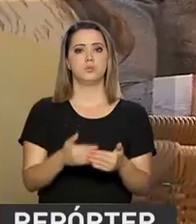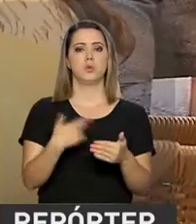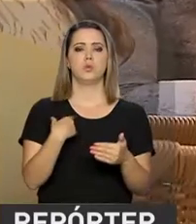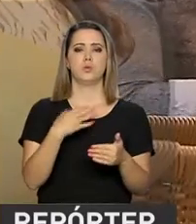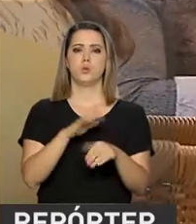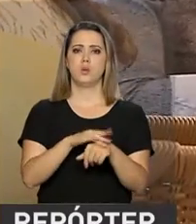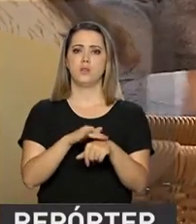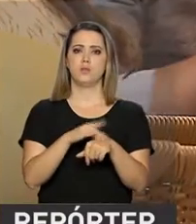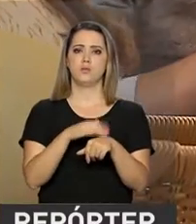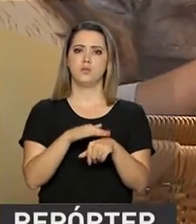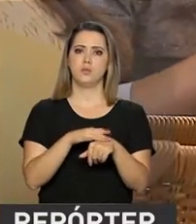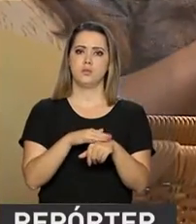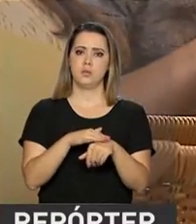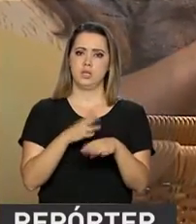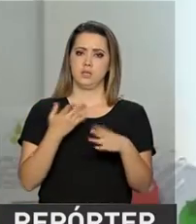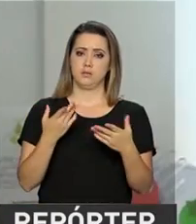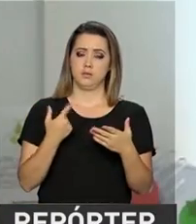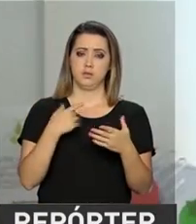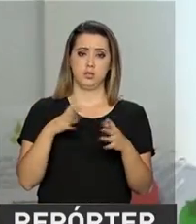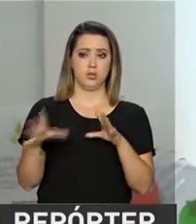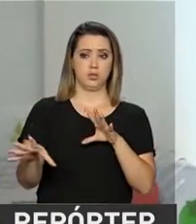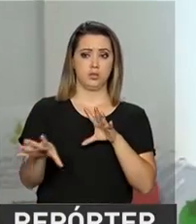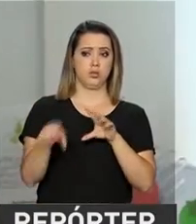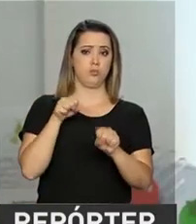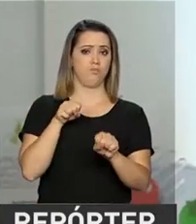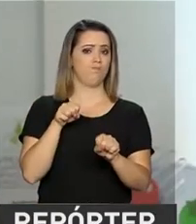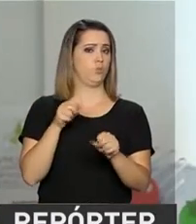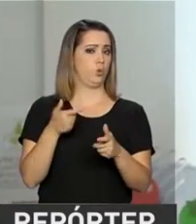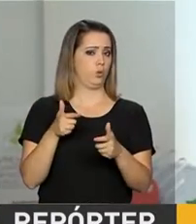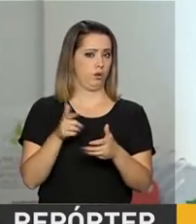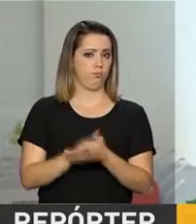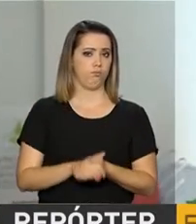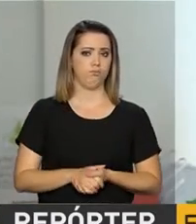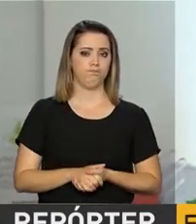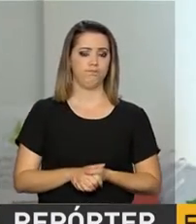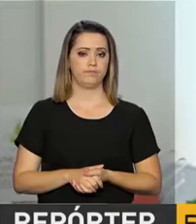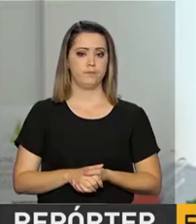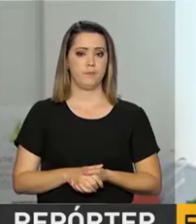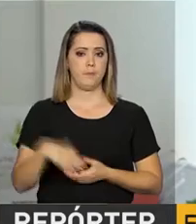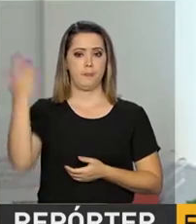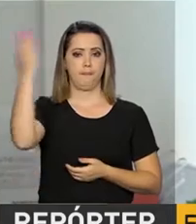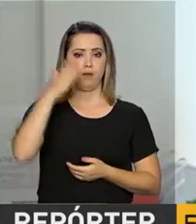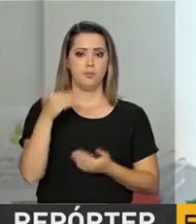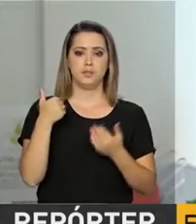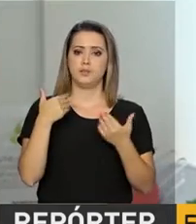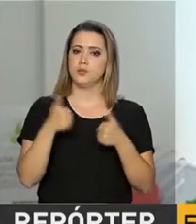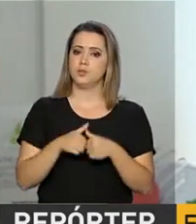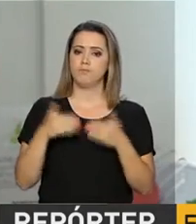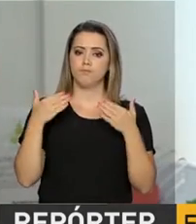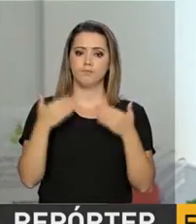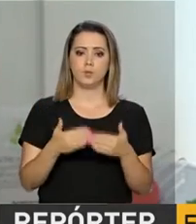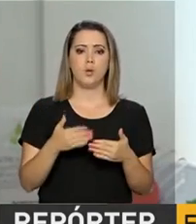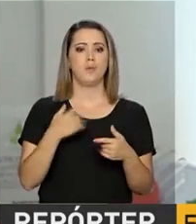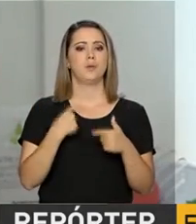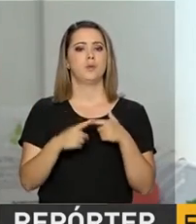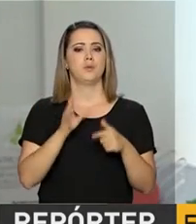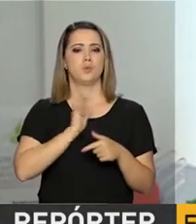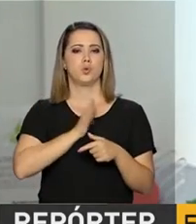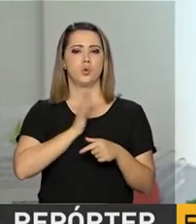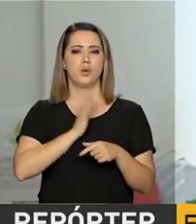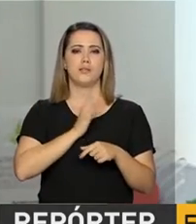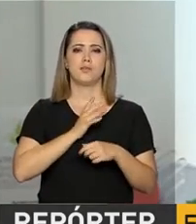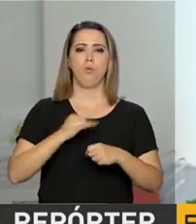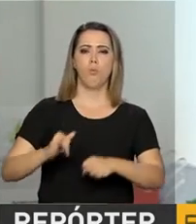crônicas não transmissíveis nós sabemos que a população brasileira já enfrenta um grande problema com relação à hipertensão diabetes obesidade